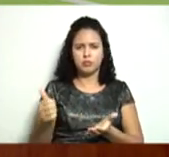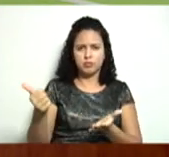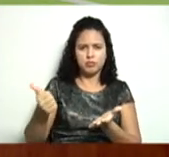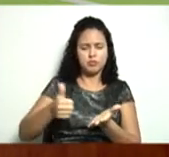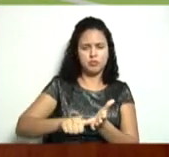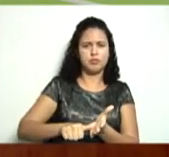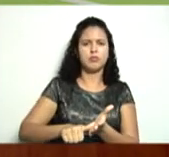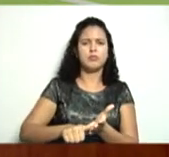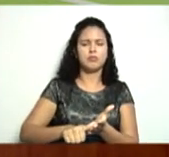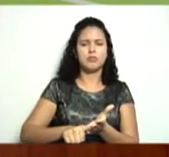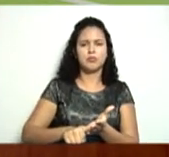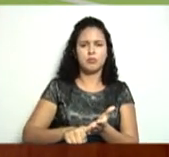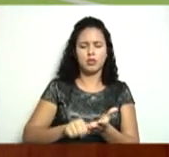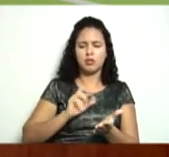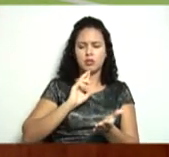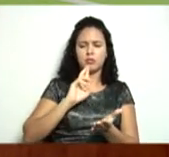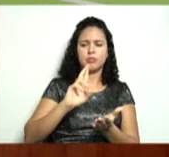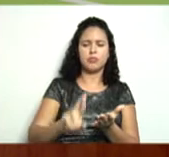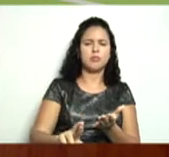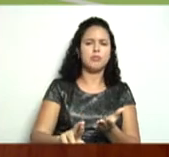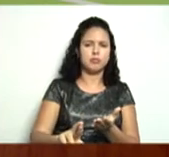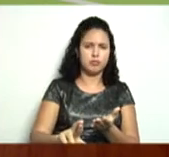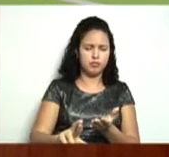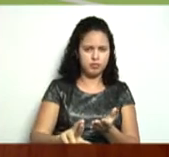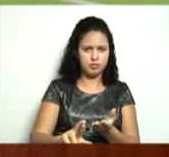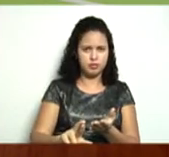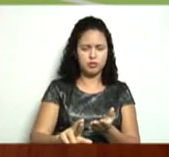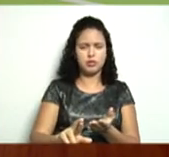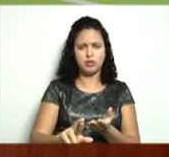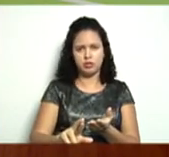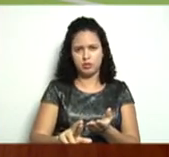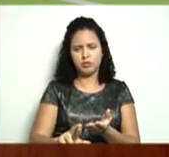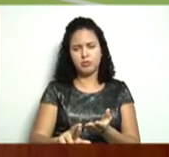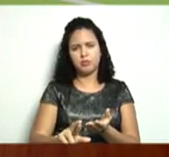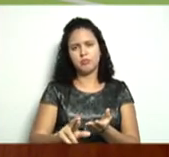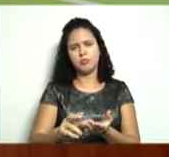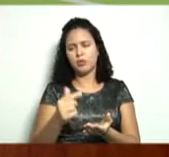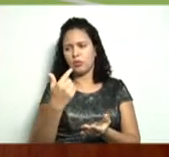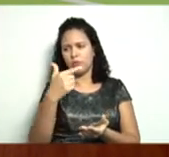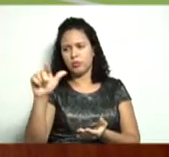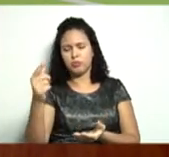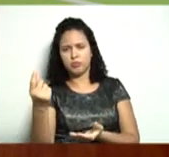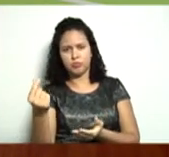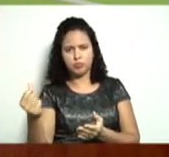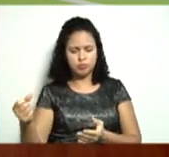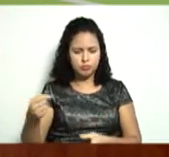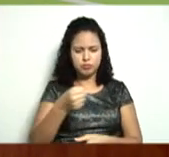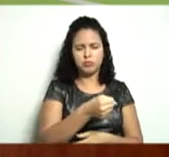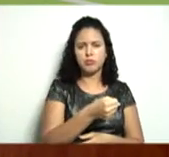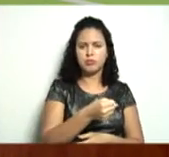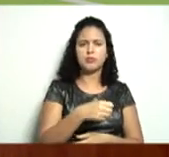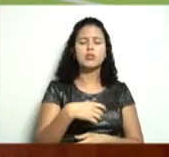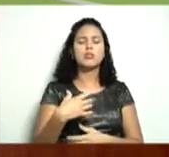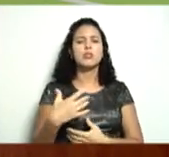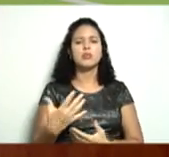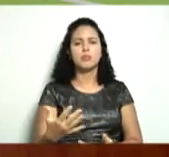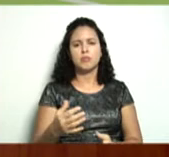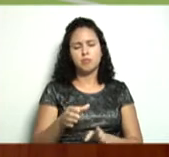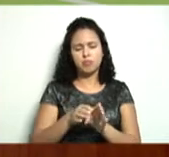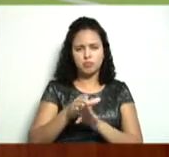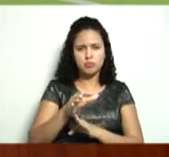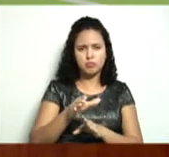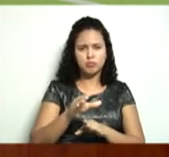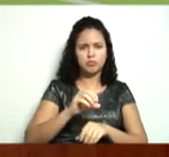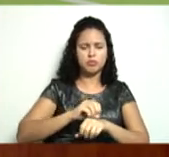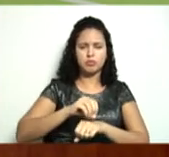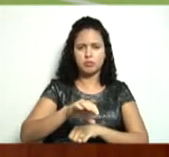associado cooperado tem que responder com o próprio patrimônio, com o próprio capital. Então, recomenda-se sempre que as cooperativas coloquem em